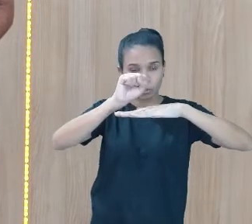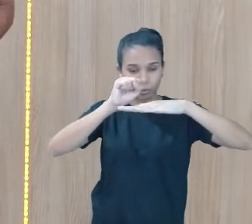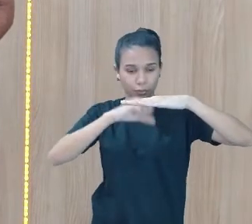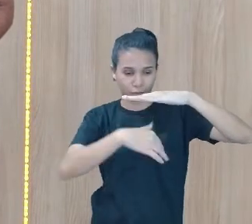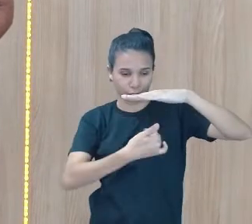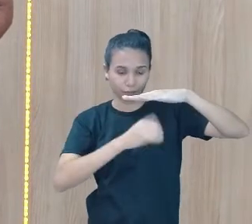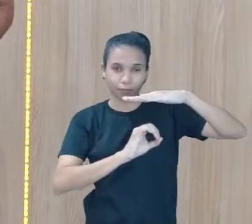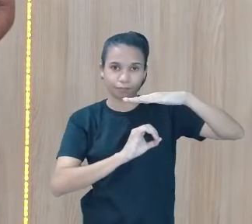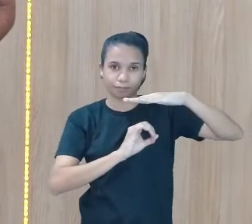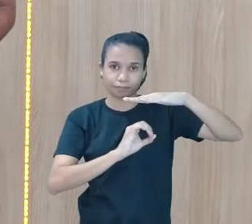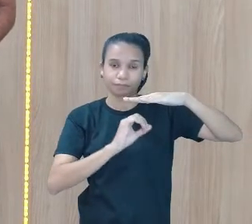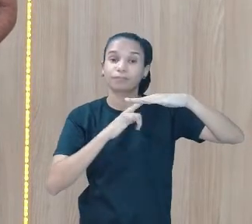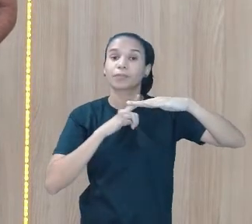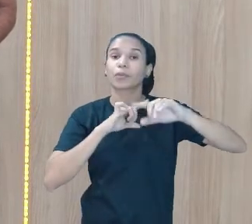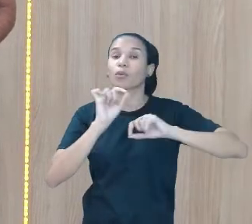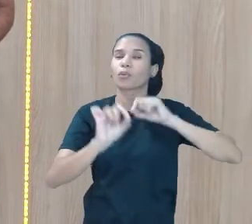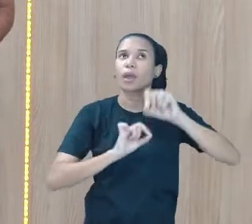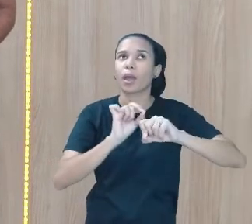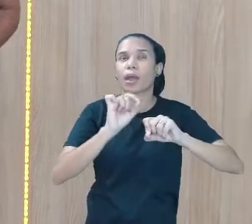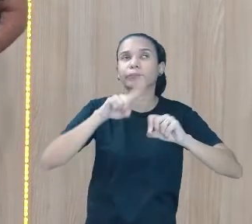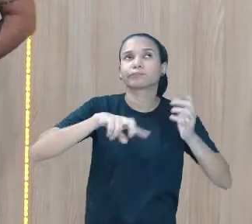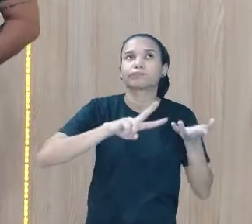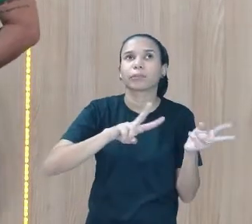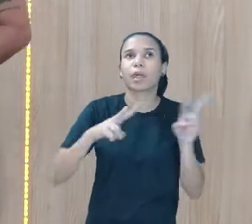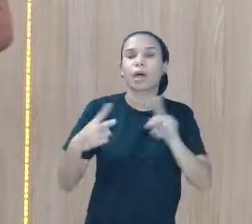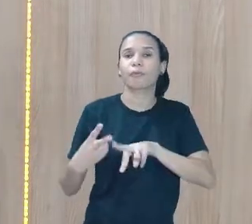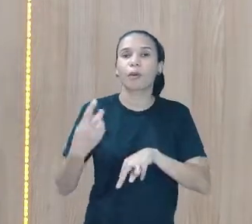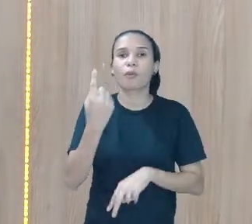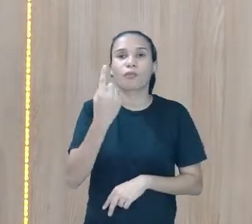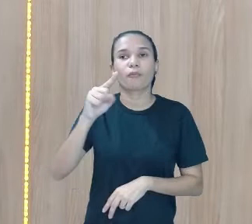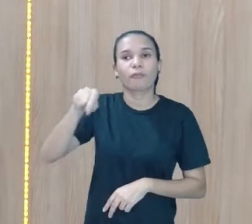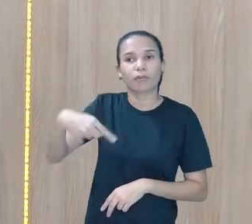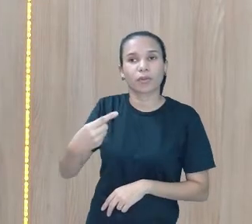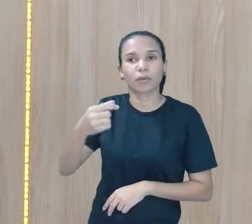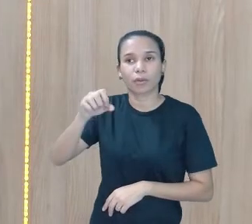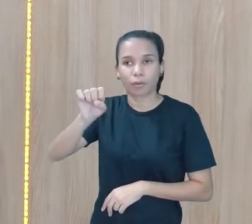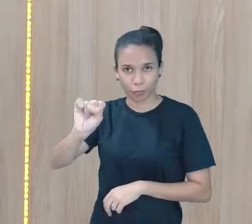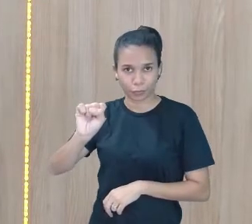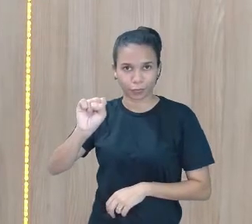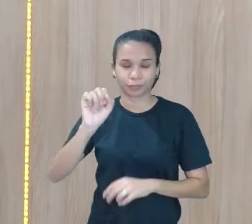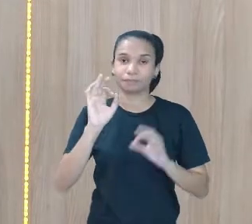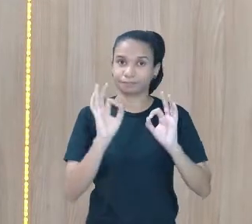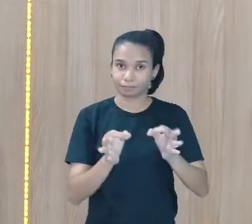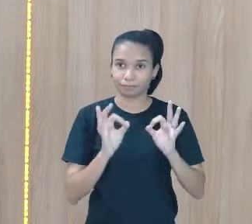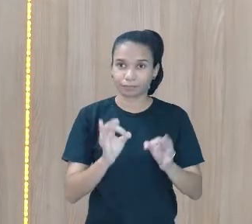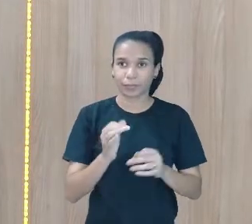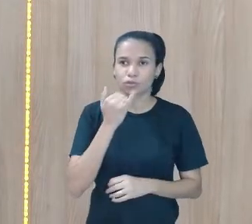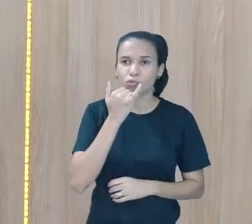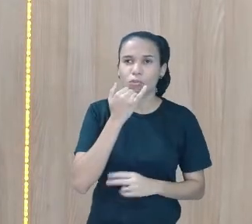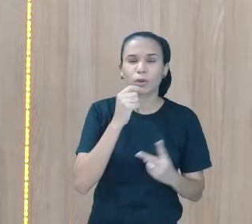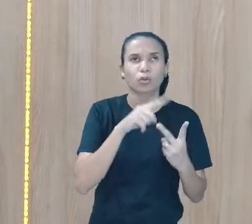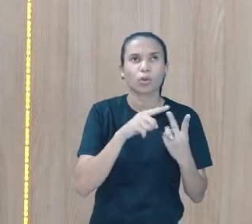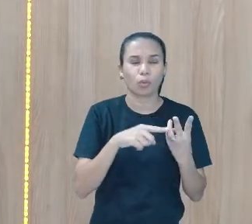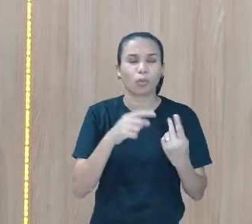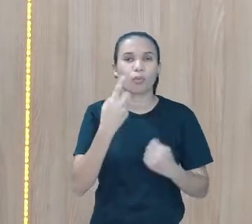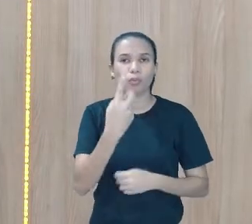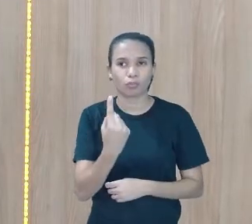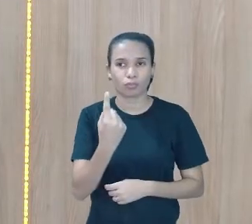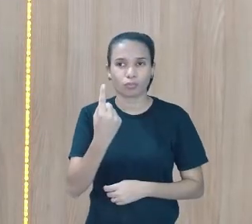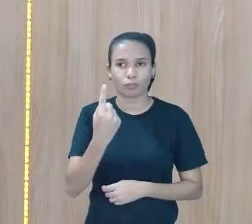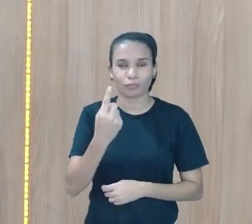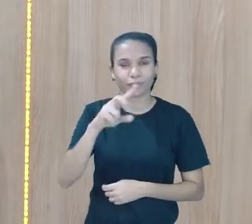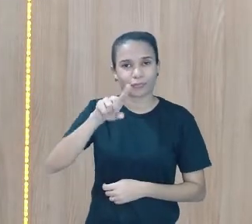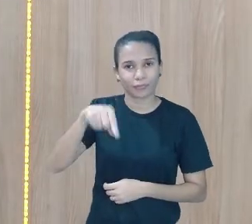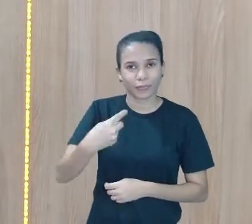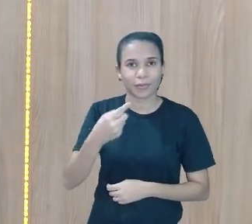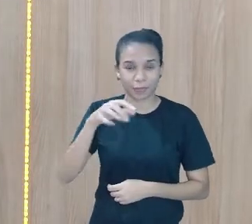18 sobre 10. Nesse caso, 18 sobre 10 vai ser 1,8. Né? Desculpa, esse aqui é o 2,8.